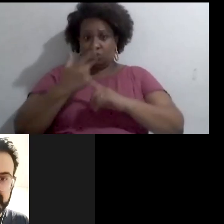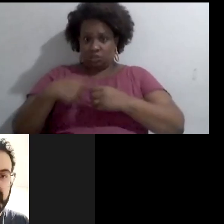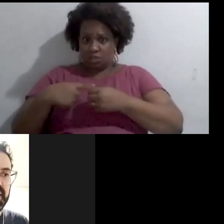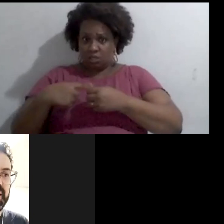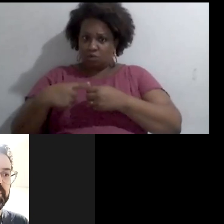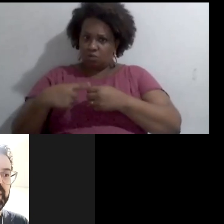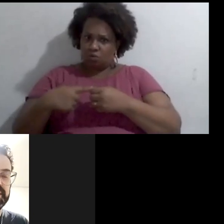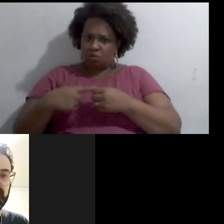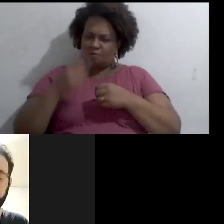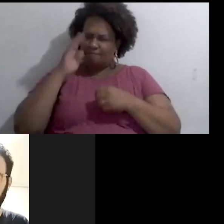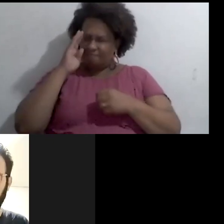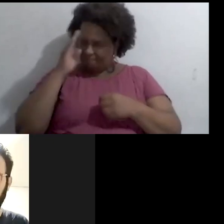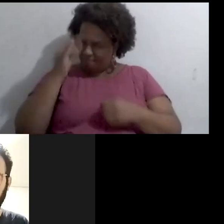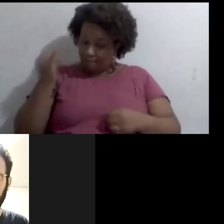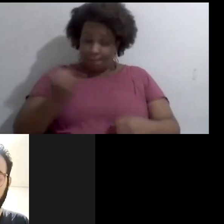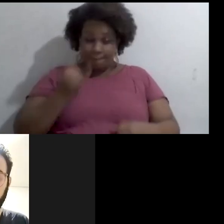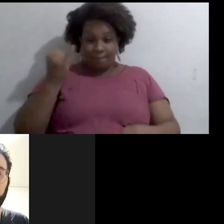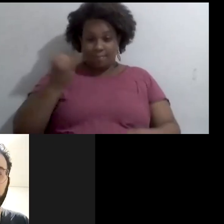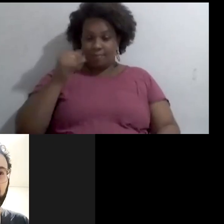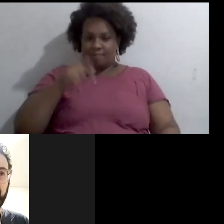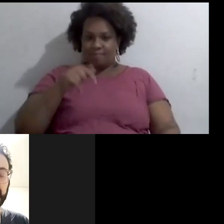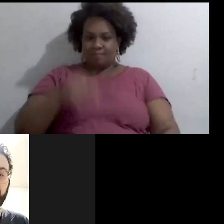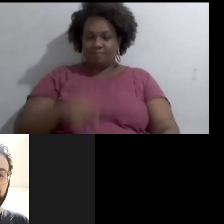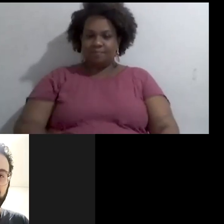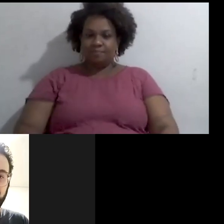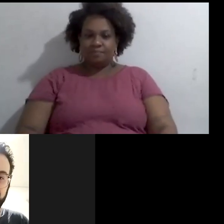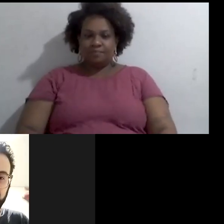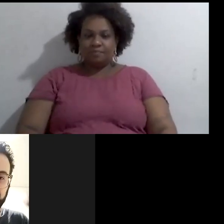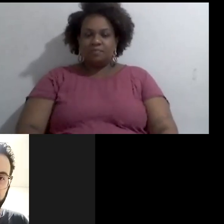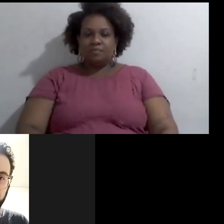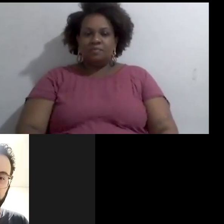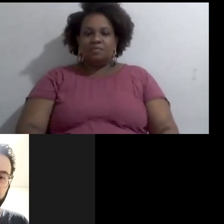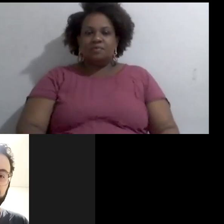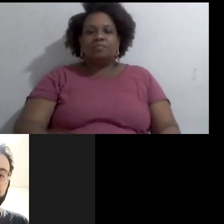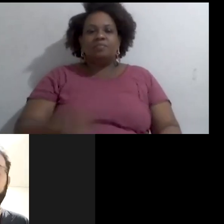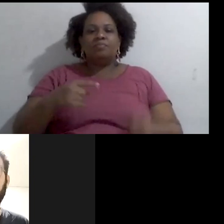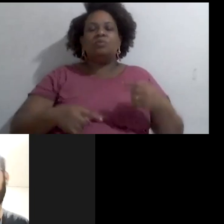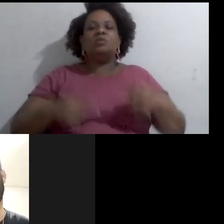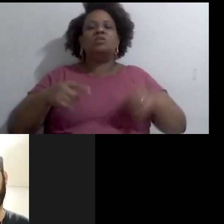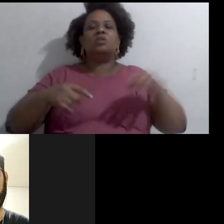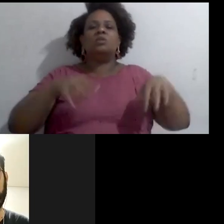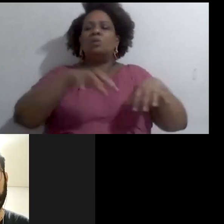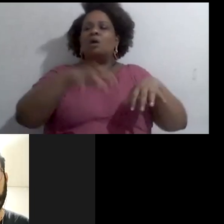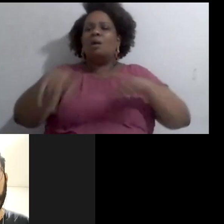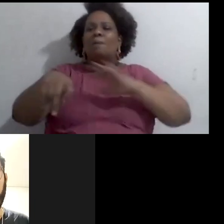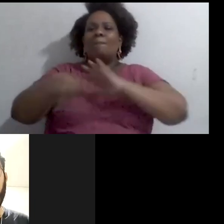quero frisar aqui bastante que é a política da desterritorialização que a gente